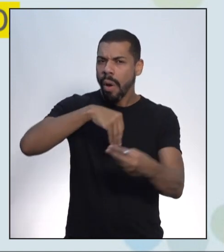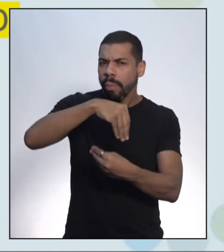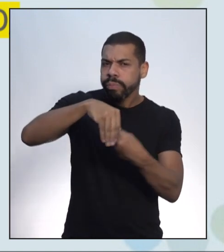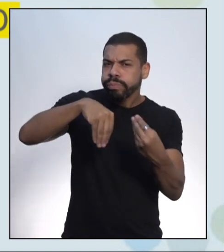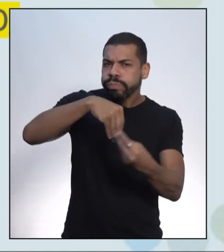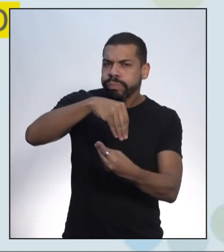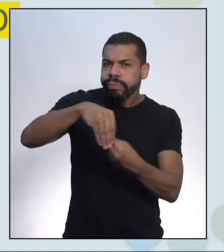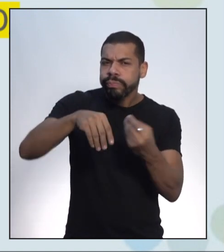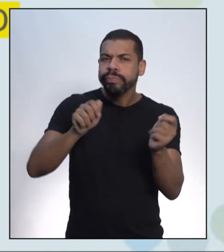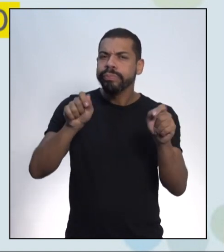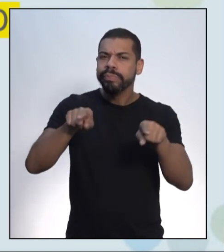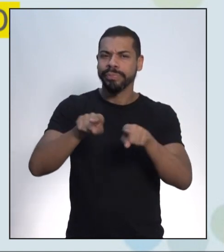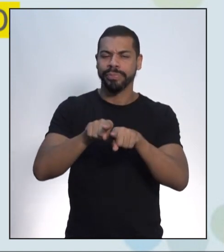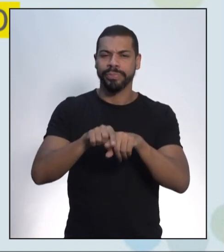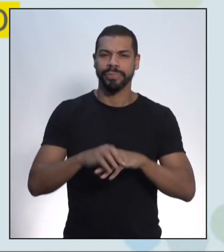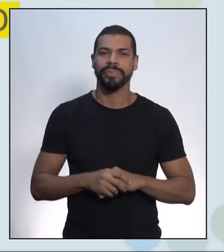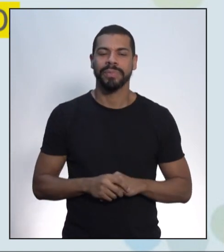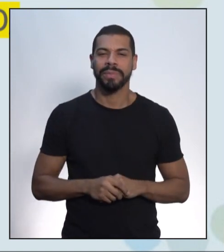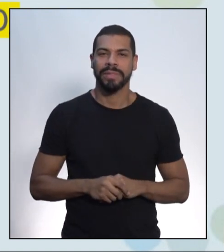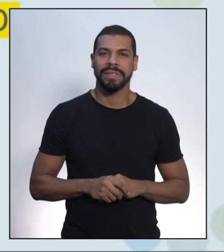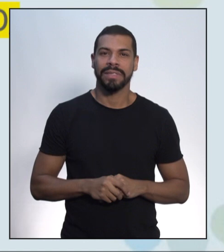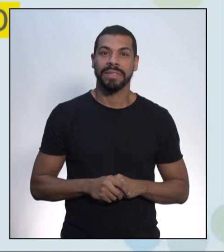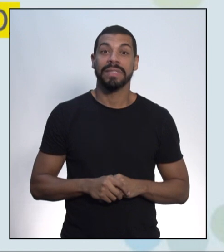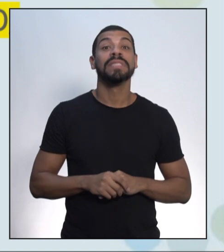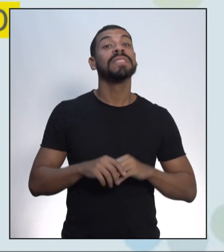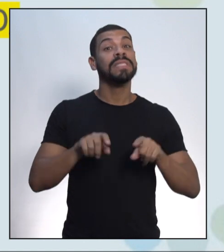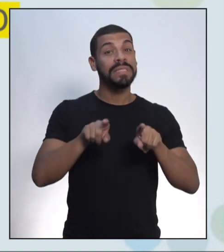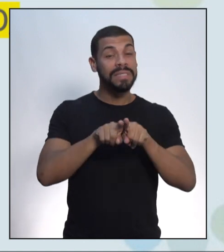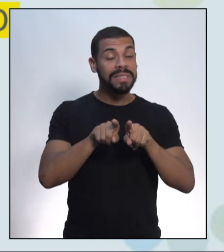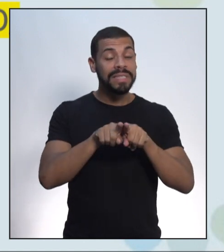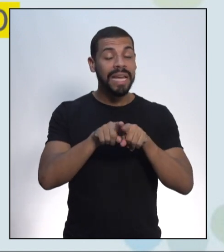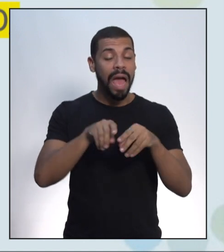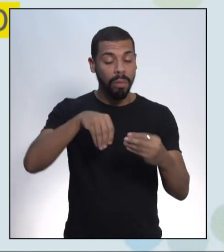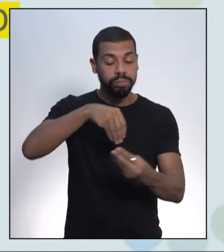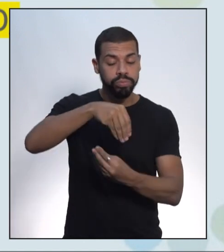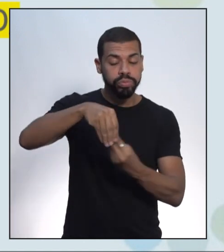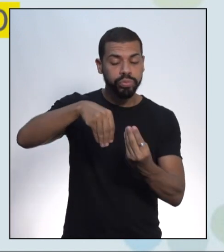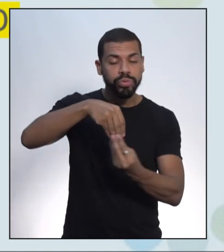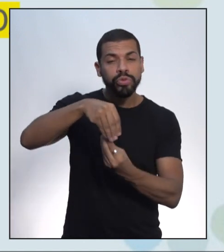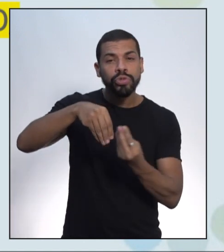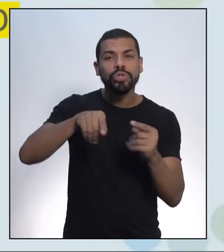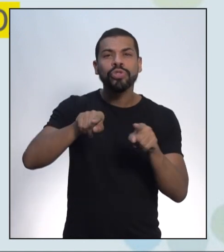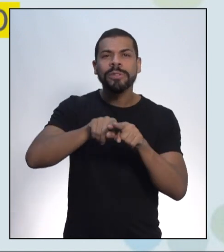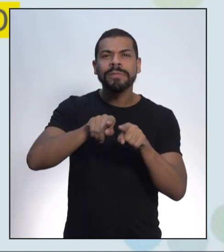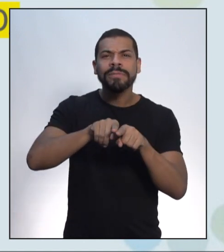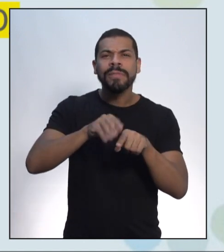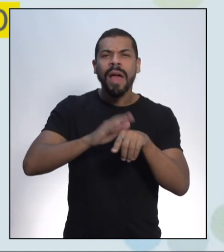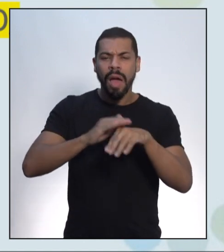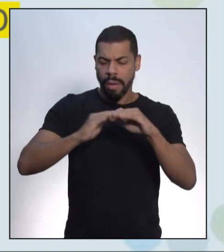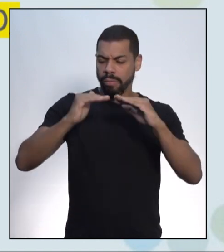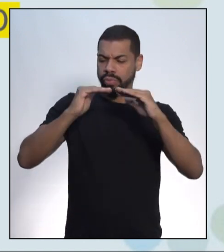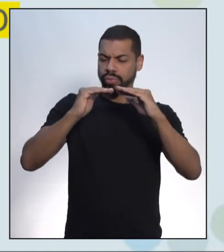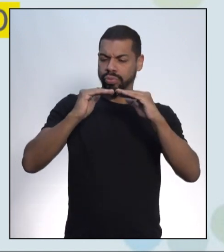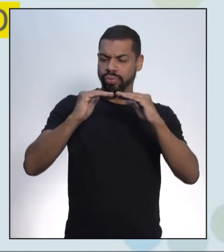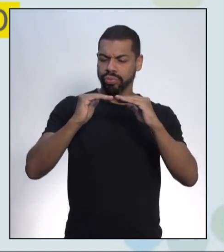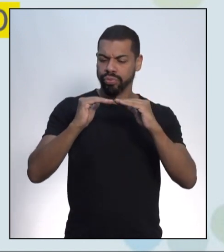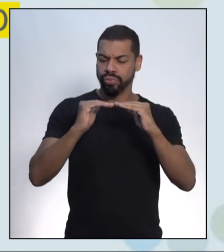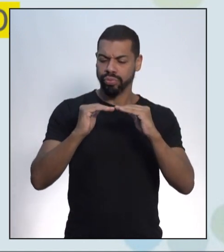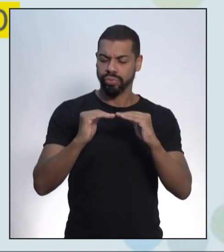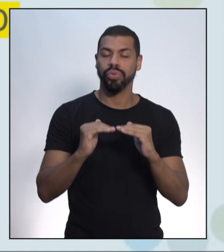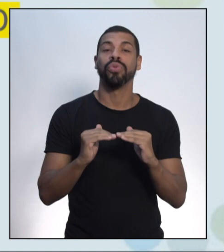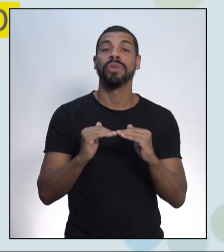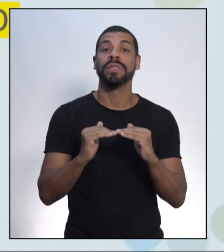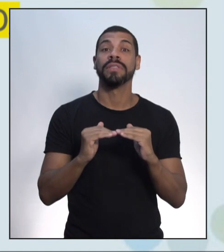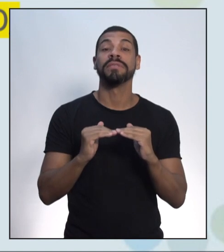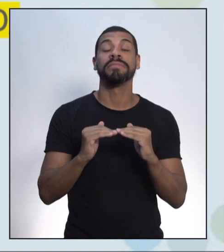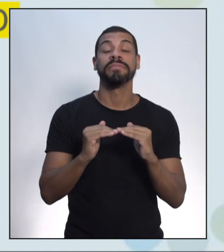na solução, que vai dar lá um sal sulfato de cálcio, que a solubilidade dele é muito baixa, que vai precipitar, que